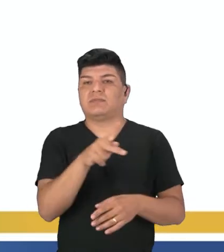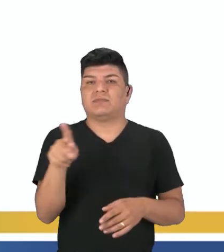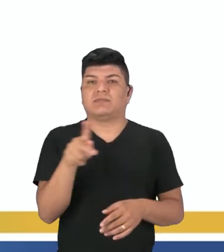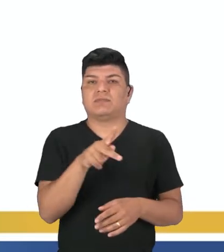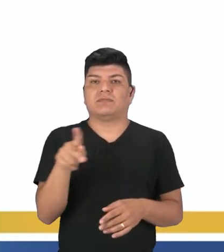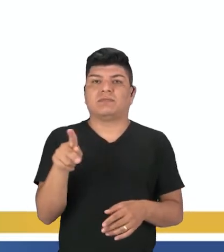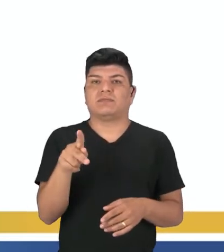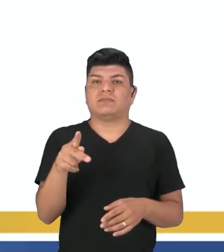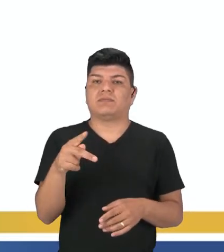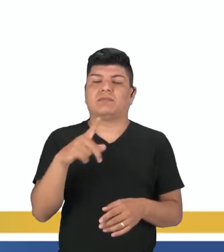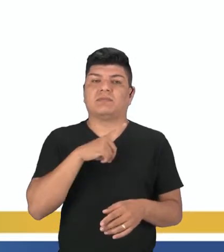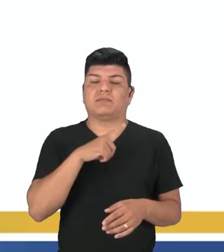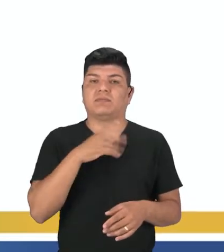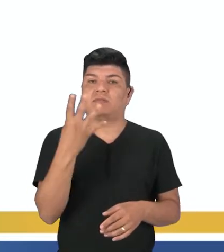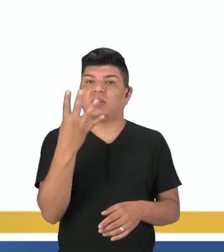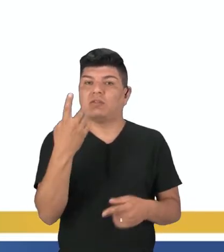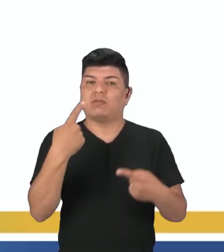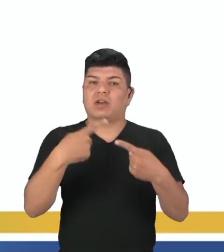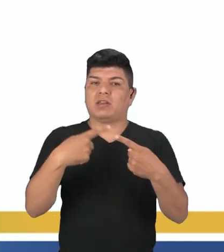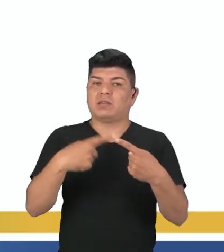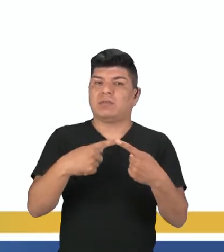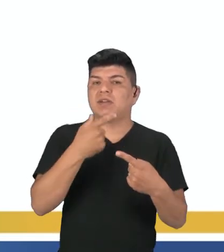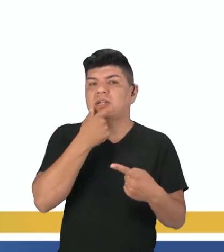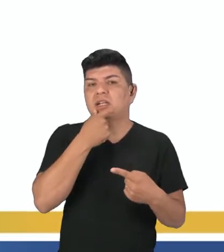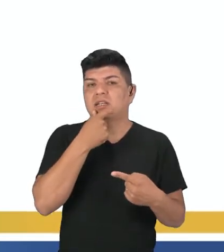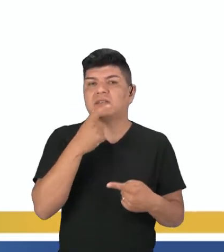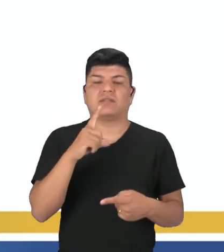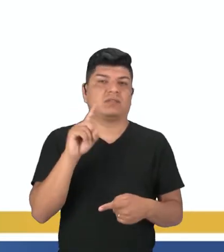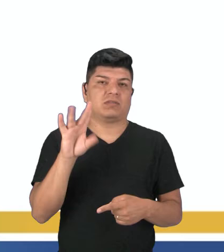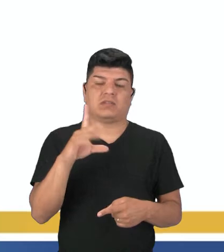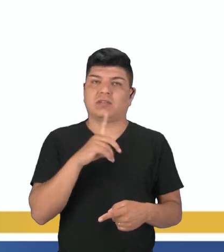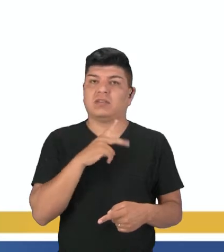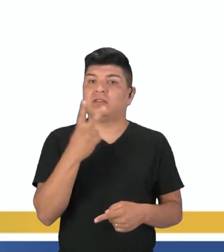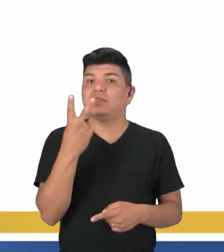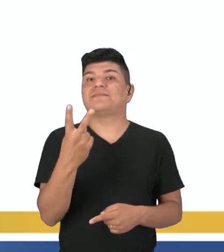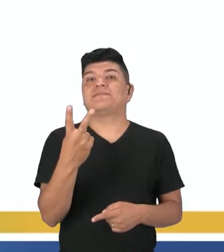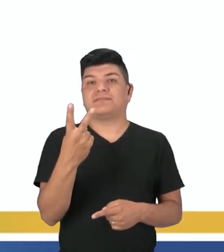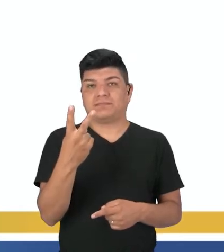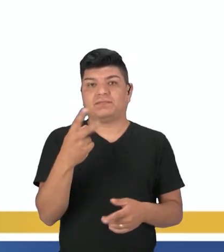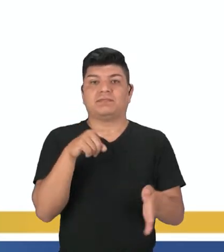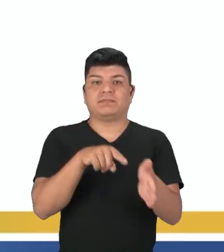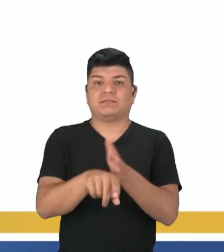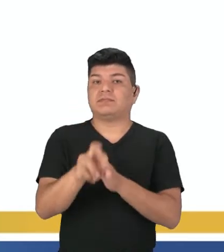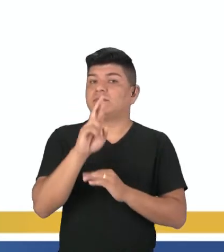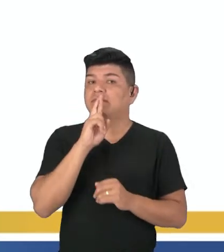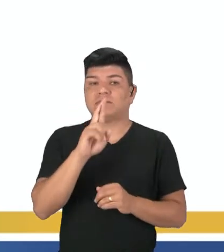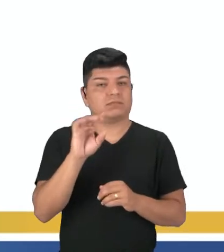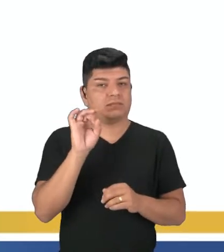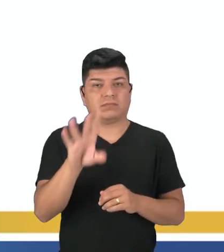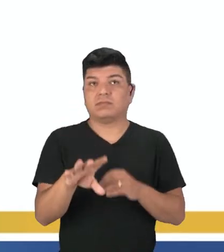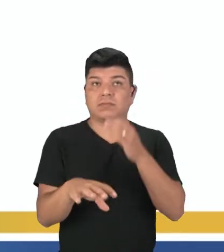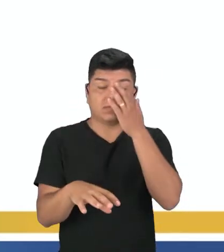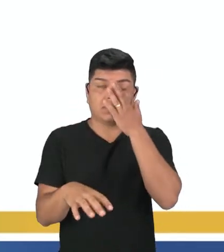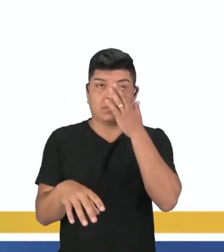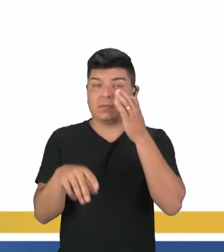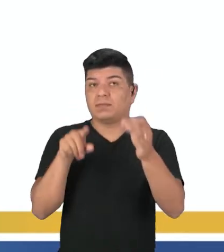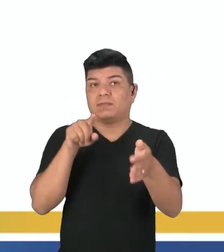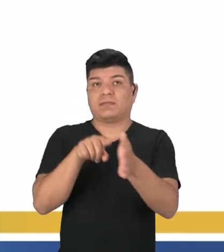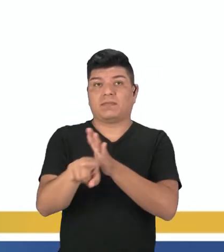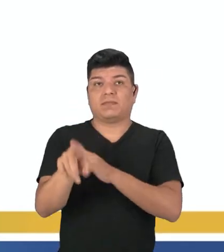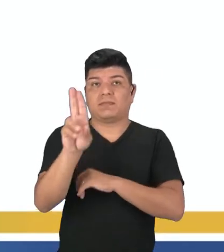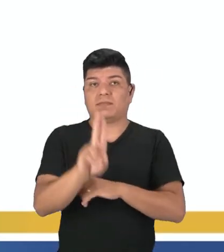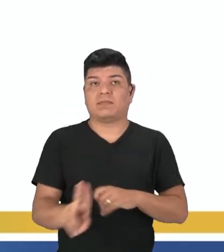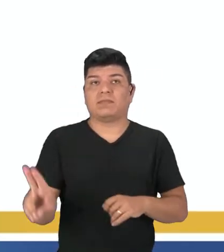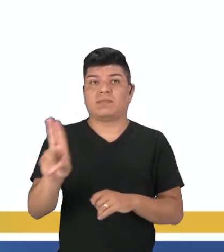no português tem 4 porquês. Em inglês nós só temos 2. Isso mesmo, um para pergunta e um para resposta. Então, para perguntar,